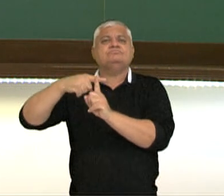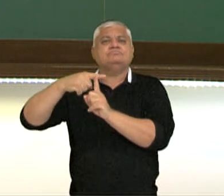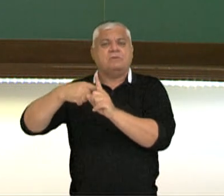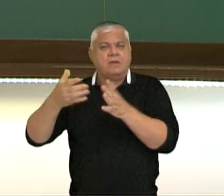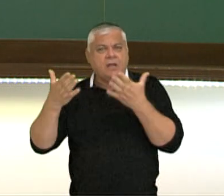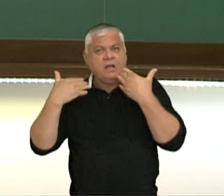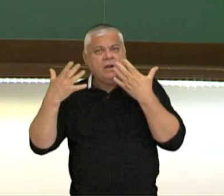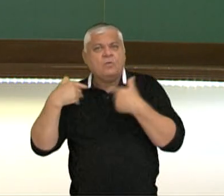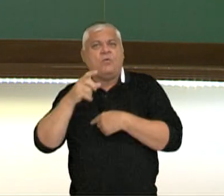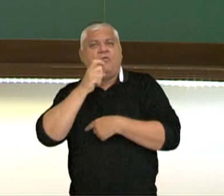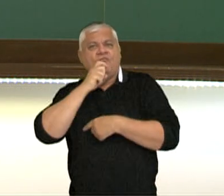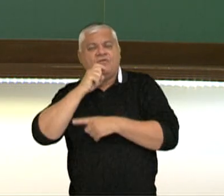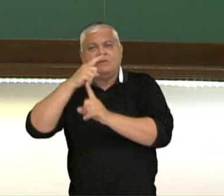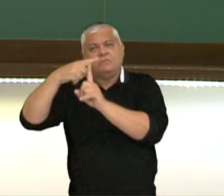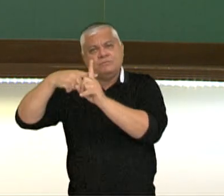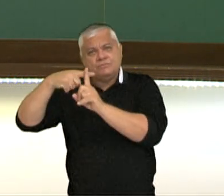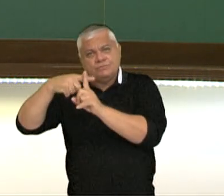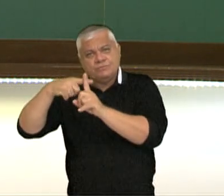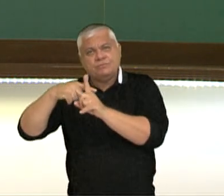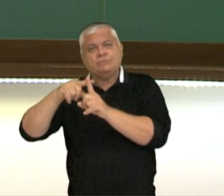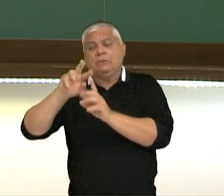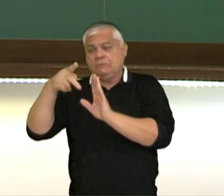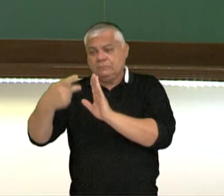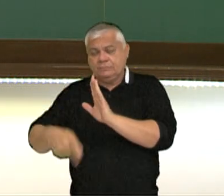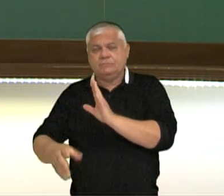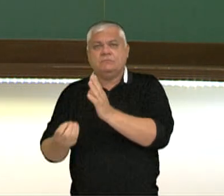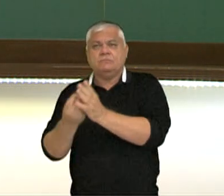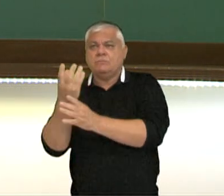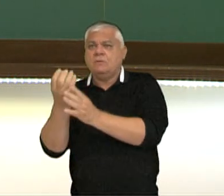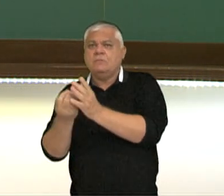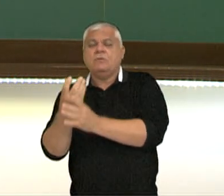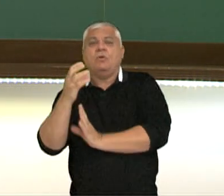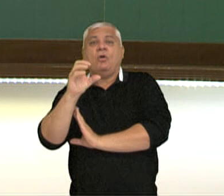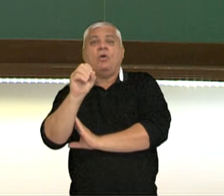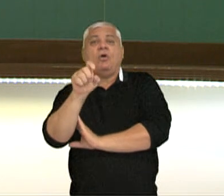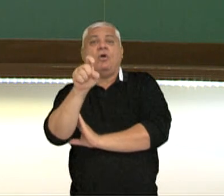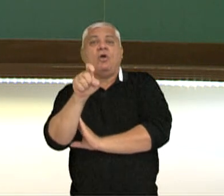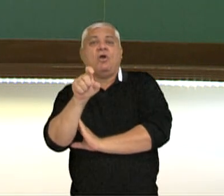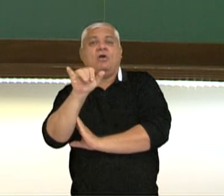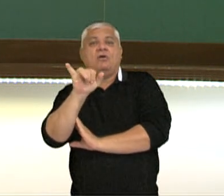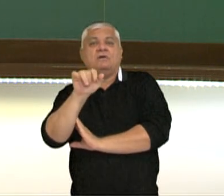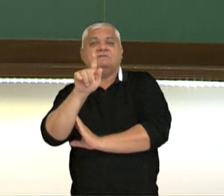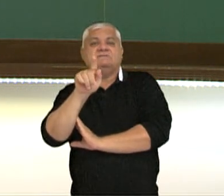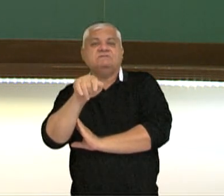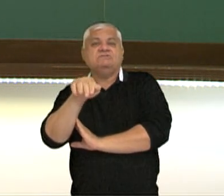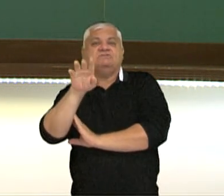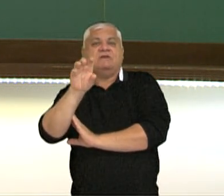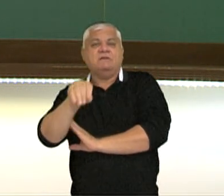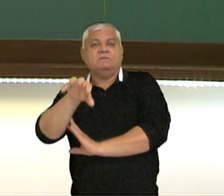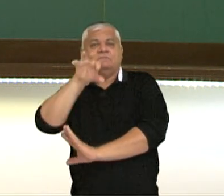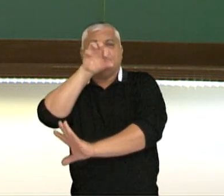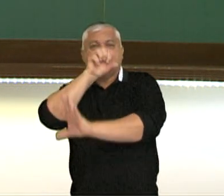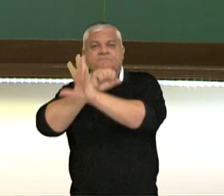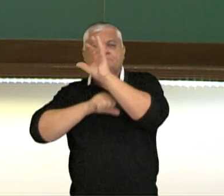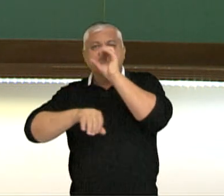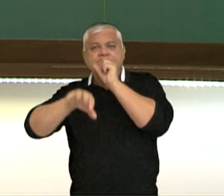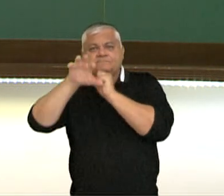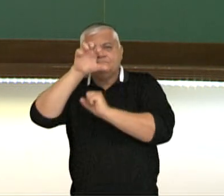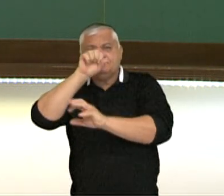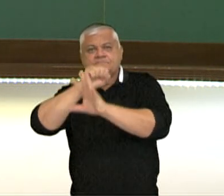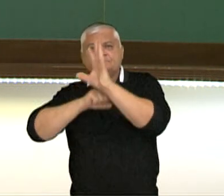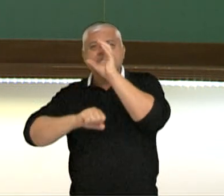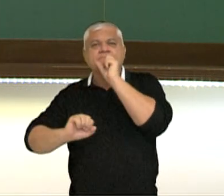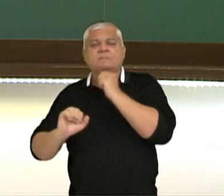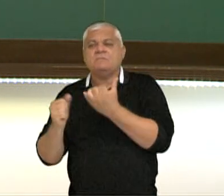eles produzem oxigênio, né? Alguns elementos, né, presentes na água dos oceanos vão produzir